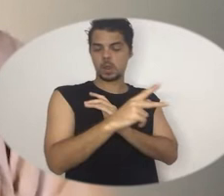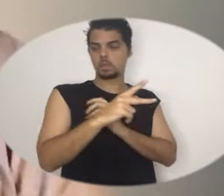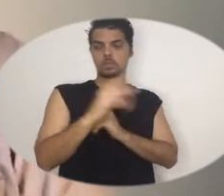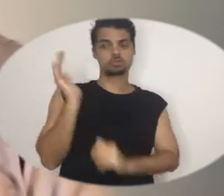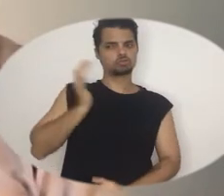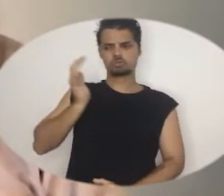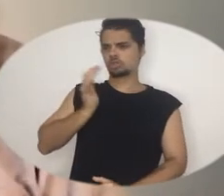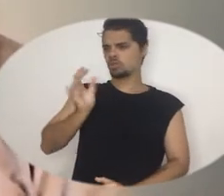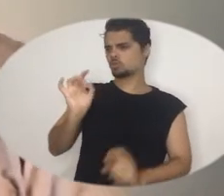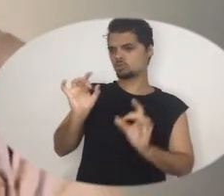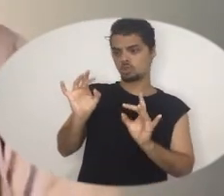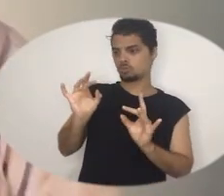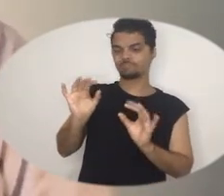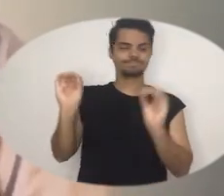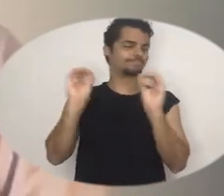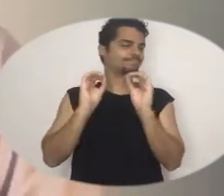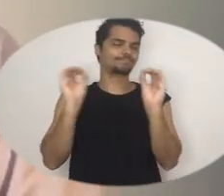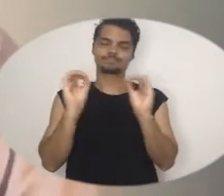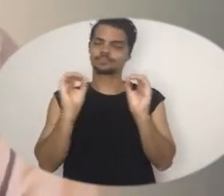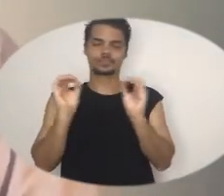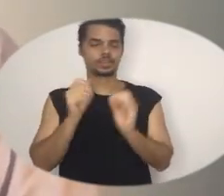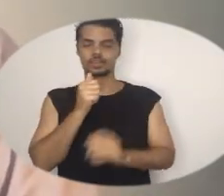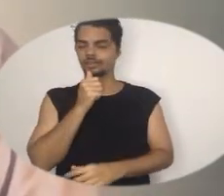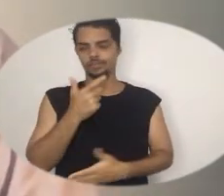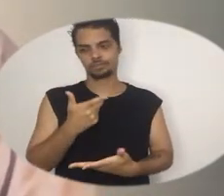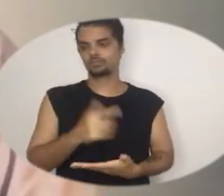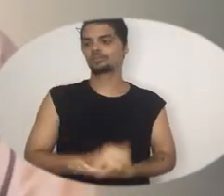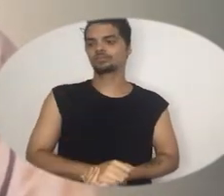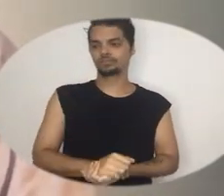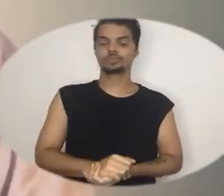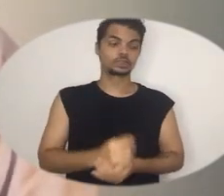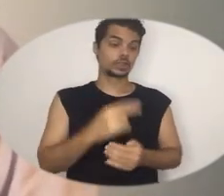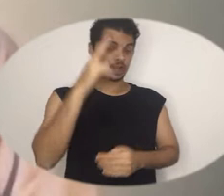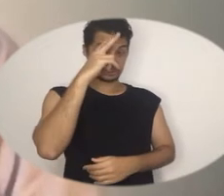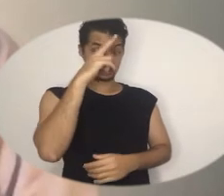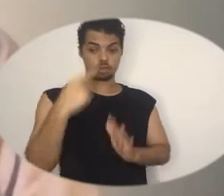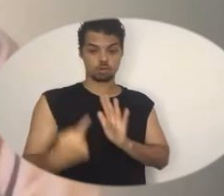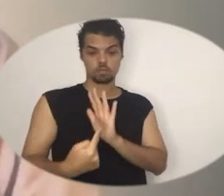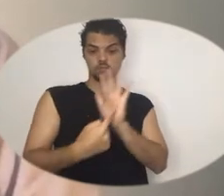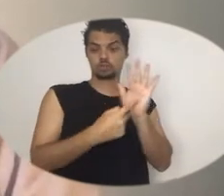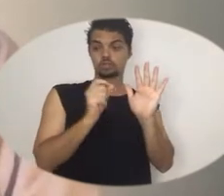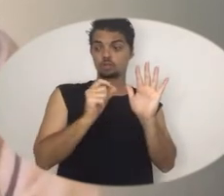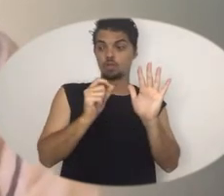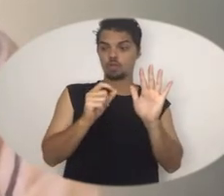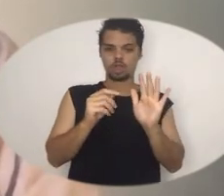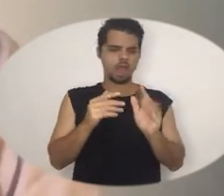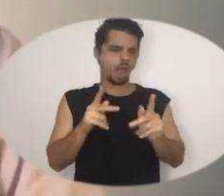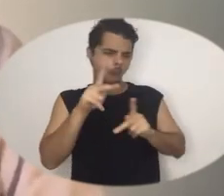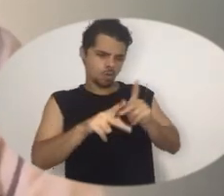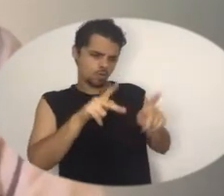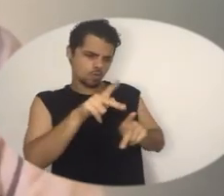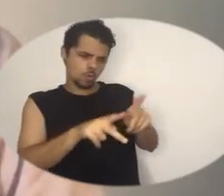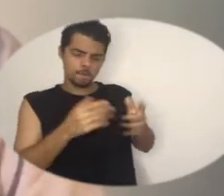as elites ao contrário disso O que a historiografia cada vez mais tem demonstrado foi a participação de homens pobres